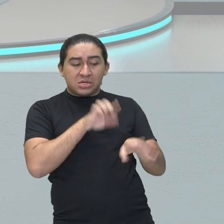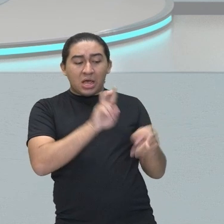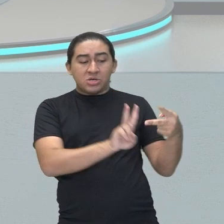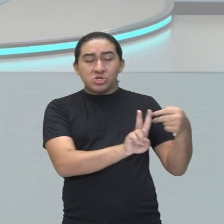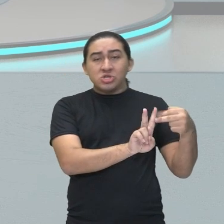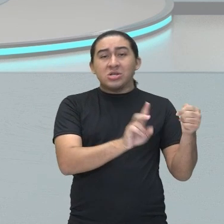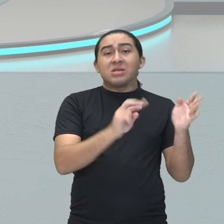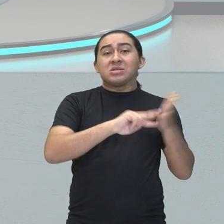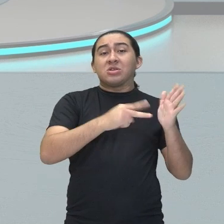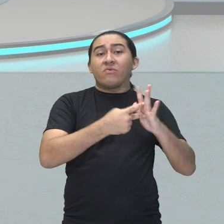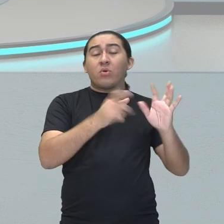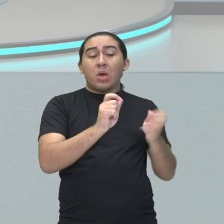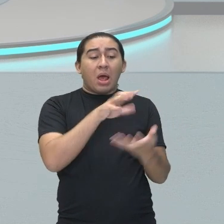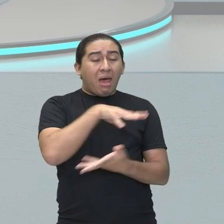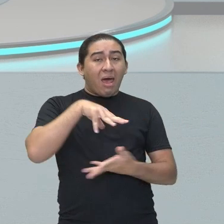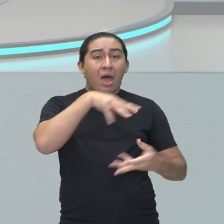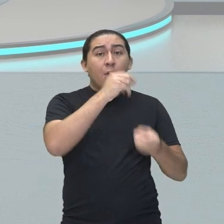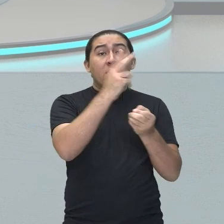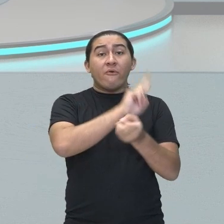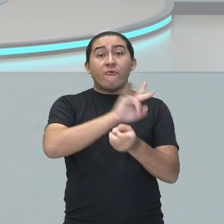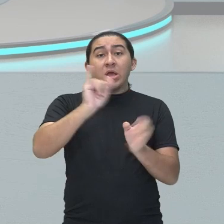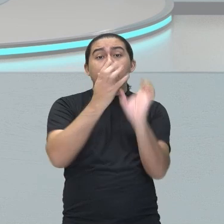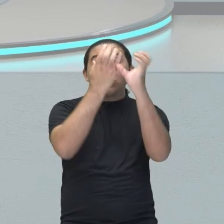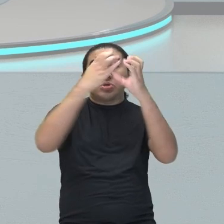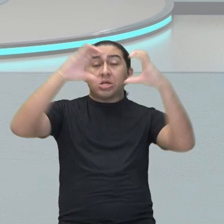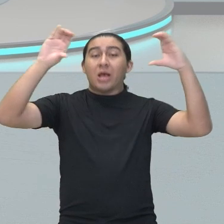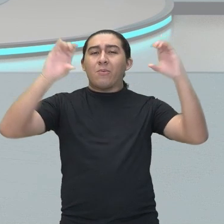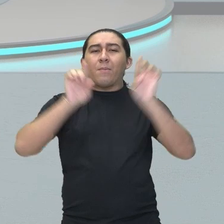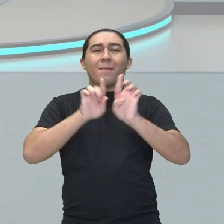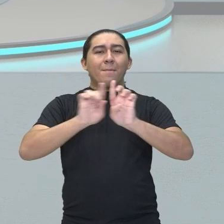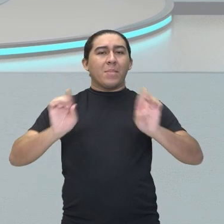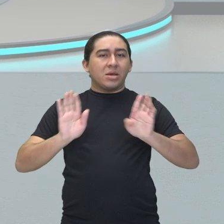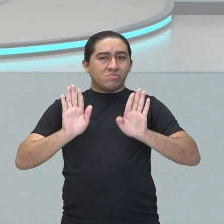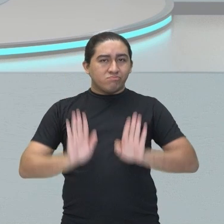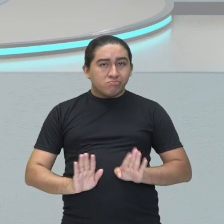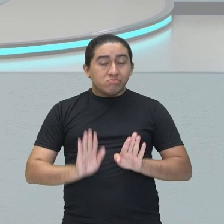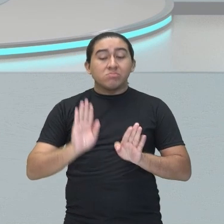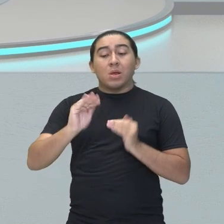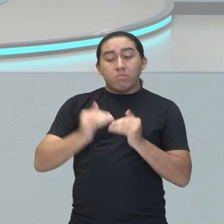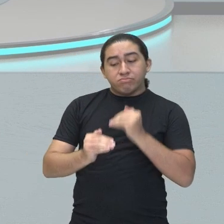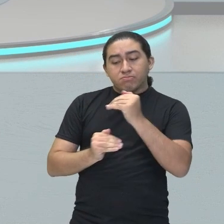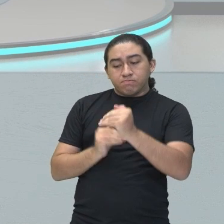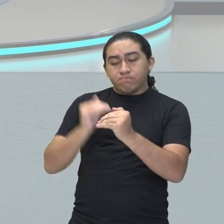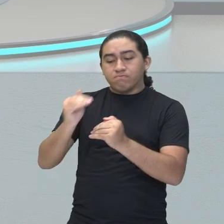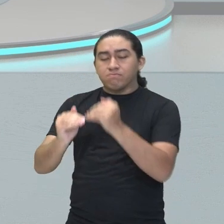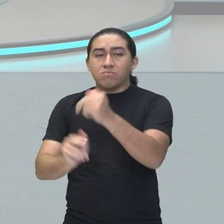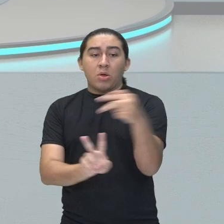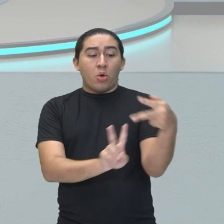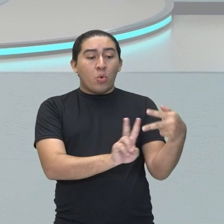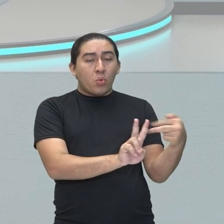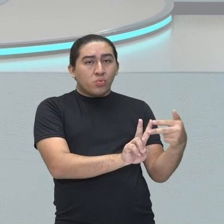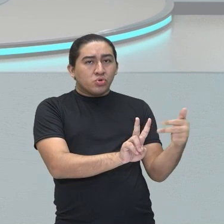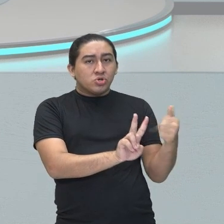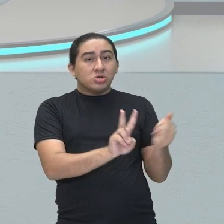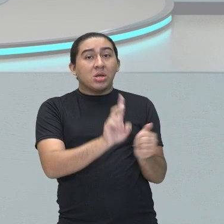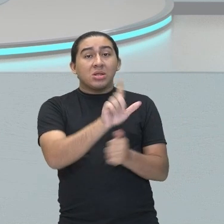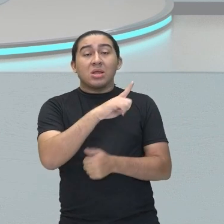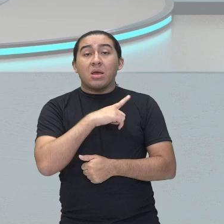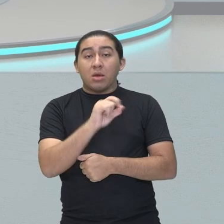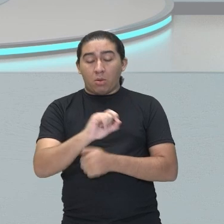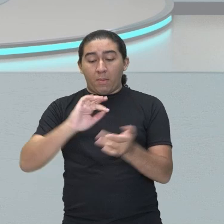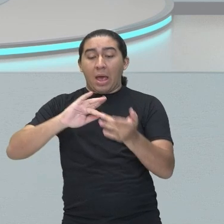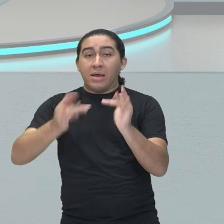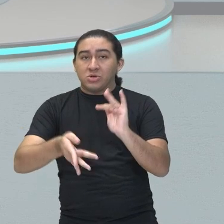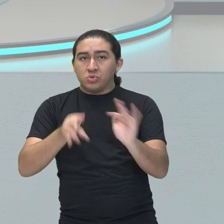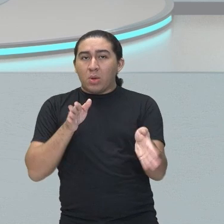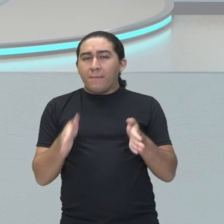salvar a alma daqueles indígenas, né? Mas, com o passar do tempo, os índios agora, no período do arcadismo,